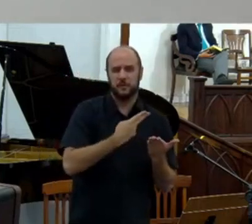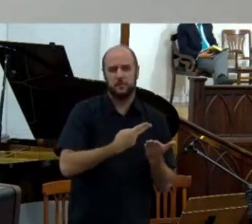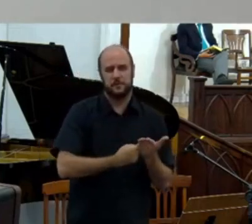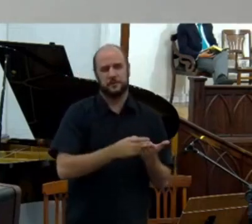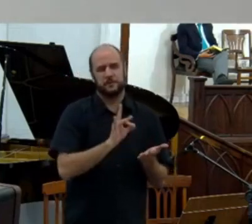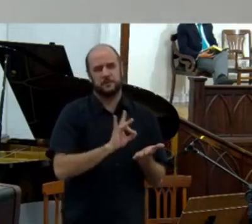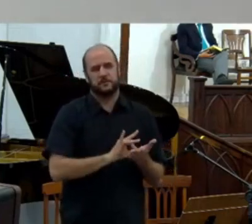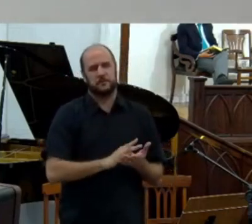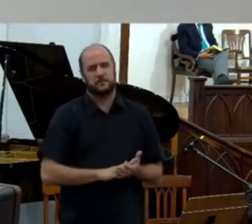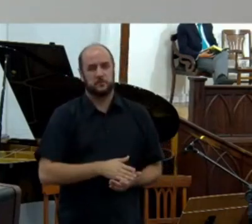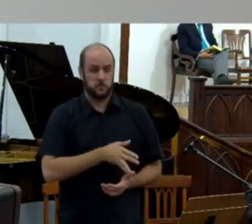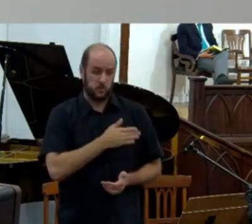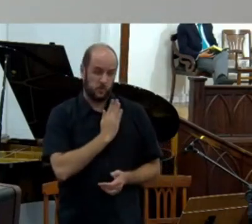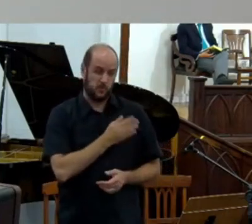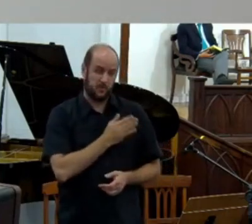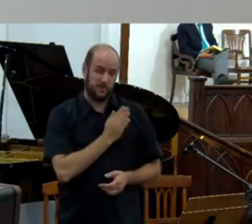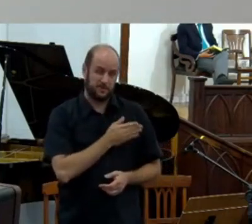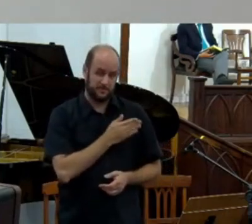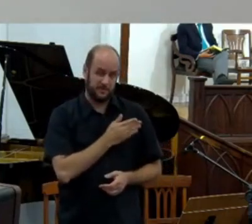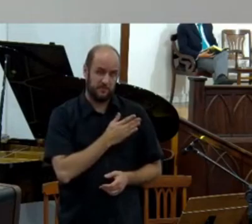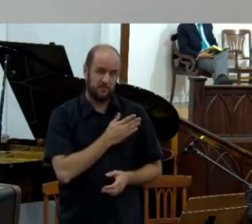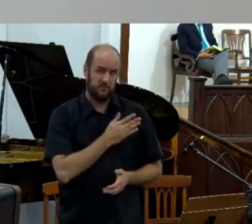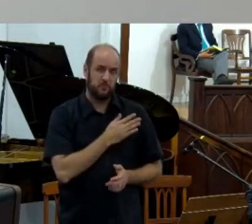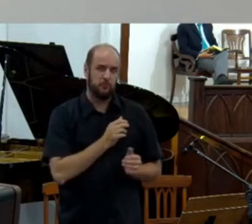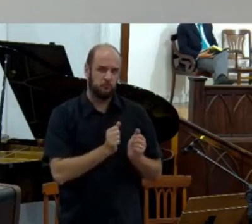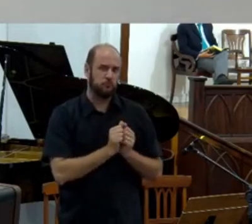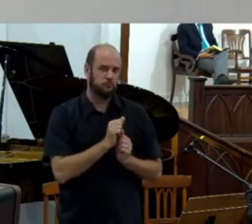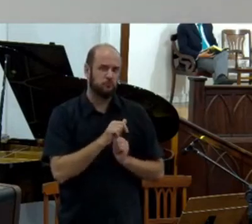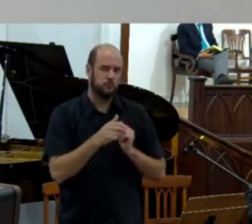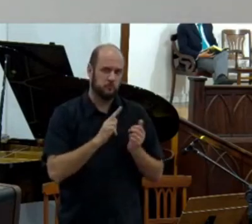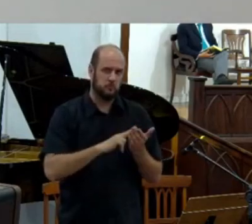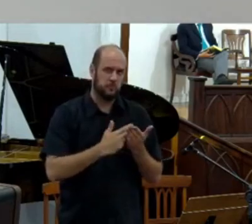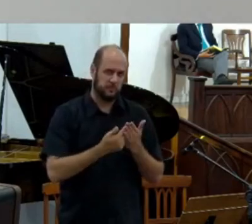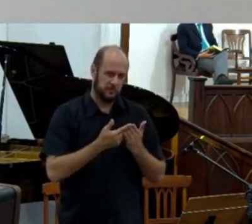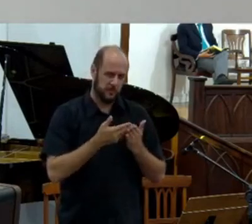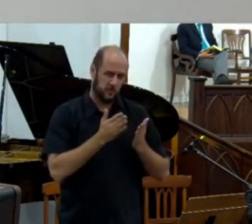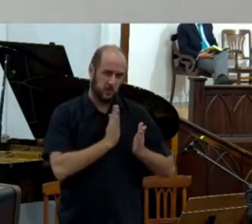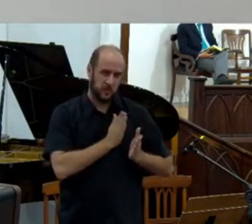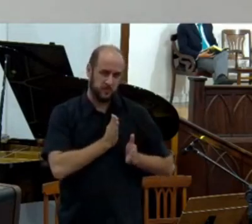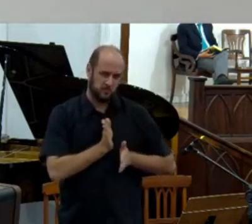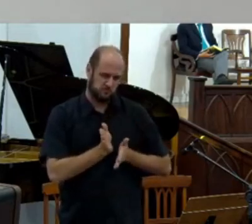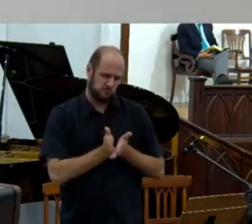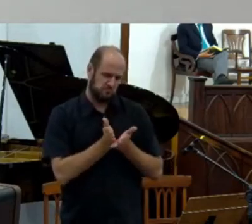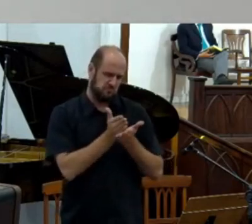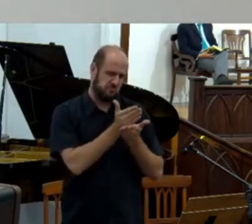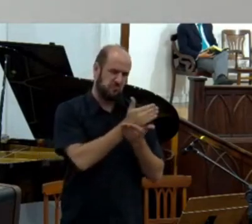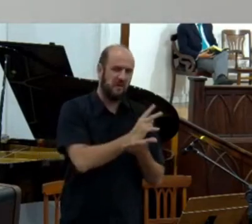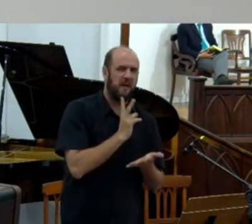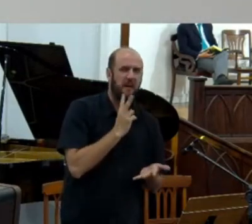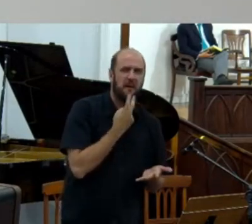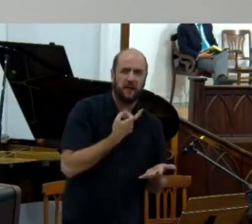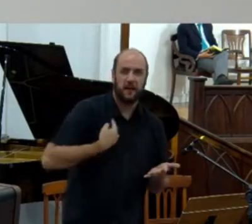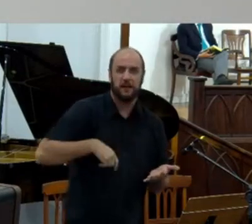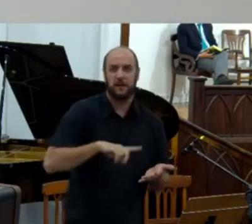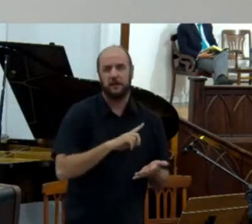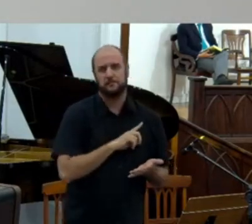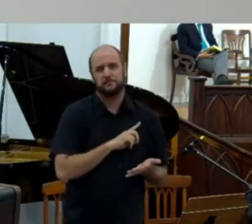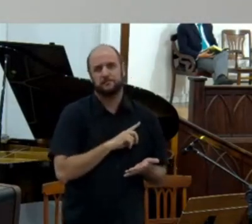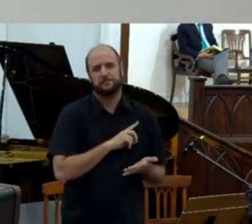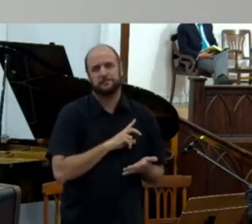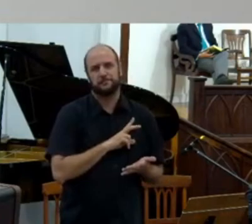tendência é que o nosso coração, que faz parte desse processo de interpretação, nos engane. A tendência é que o nosso